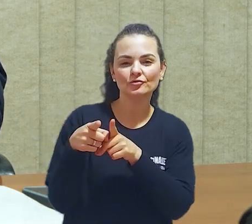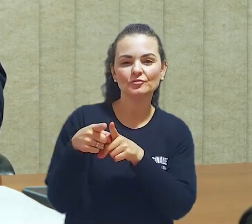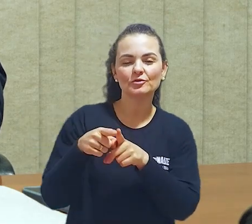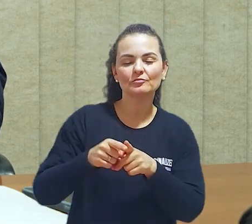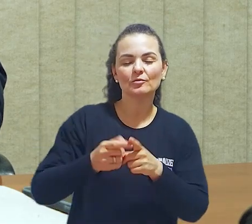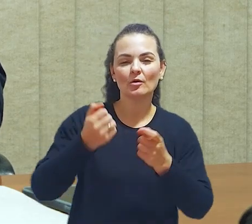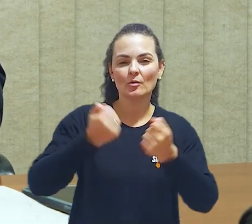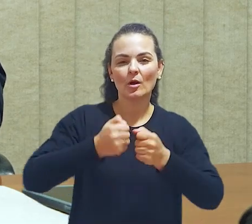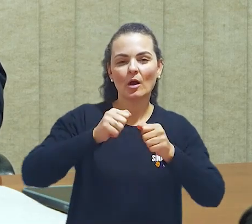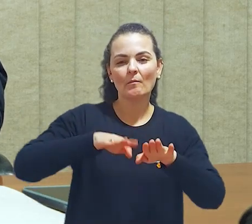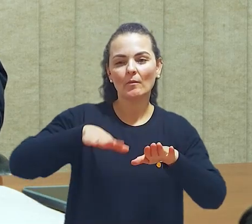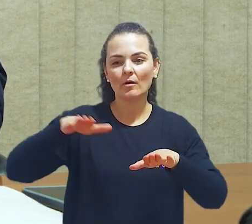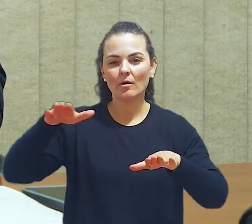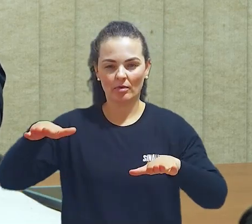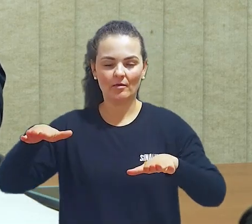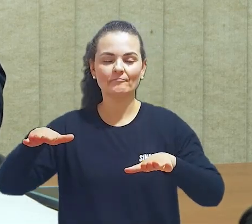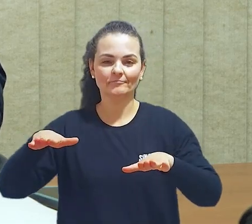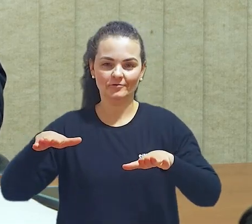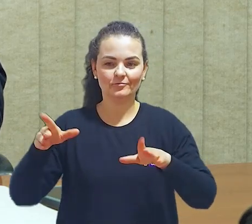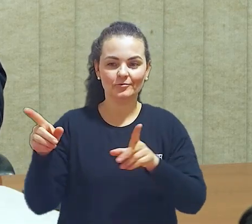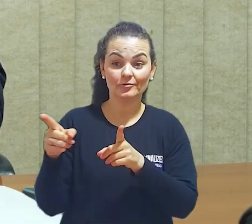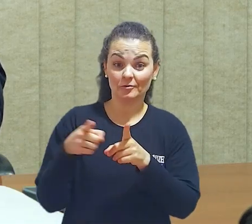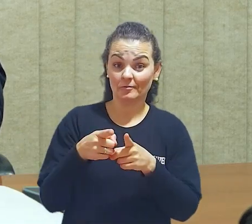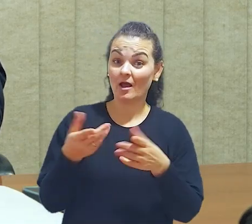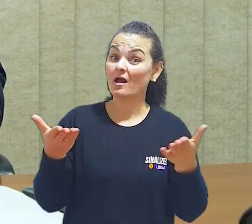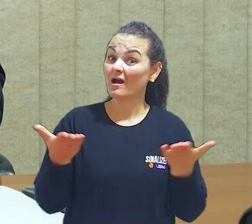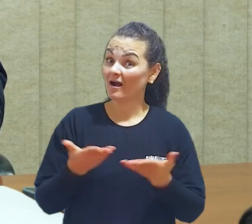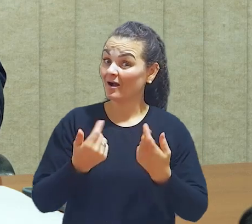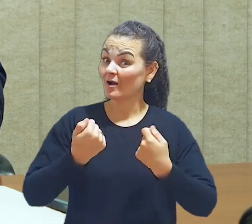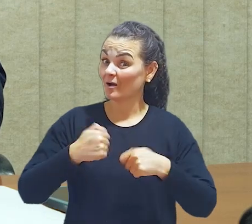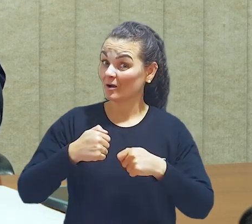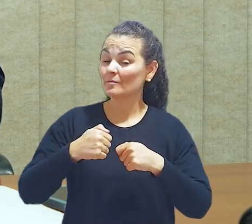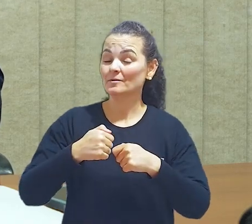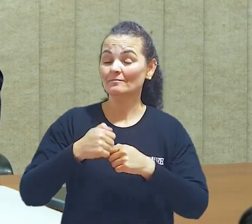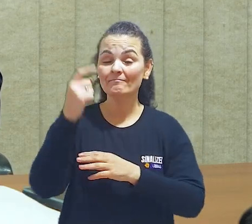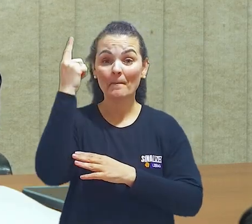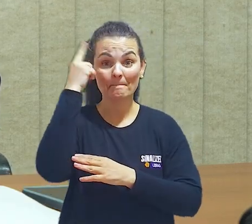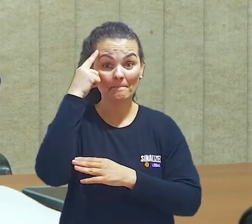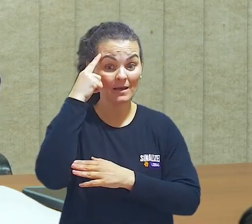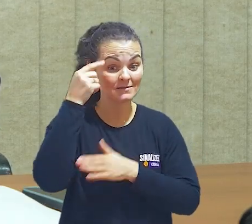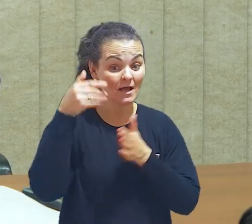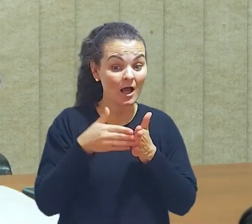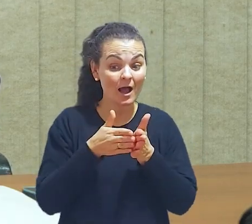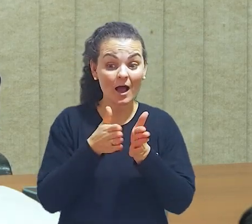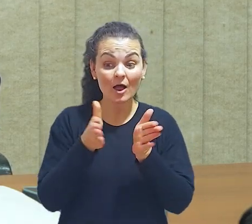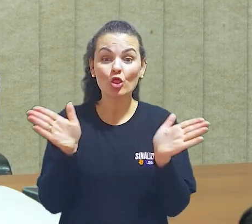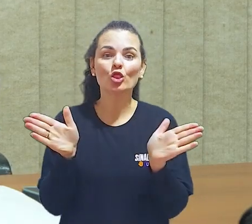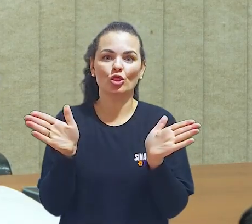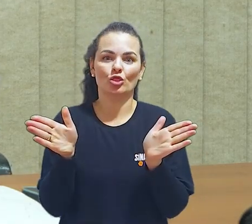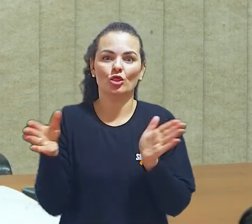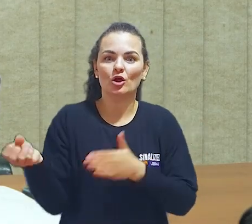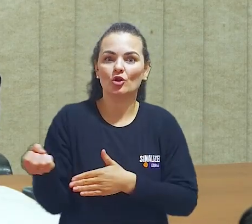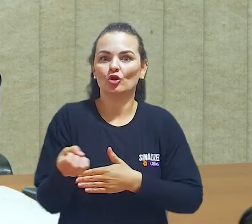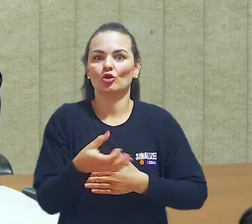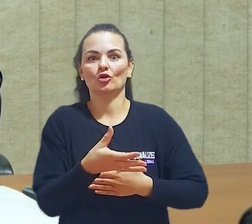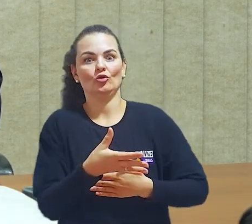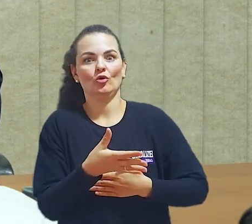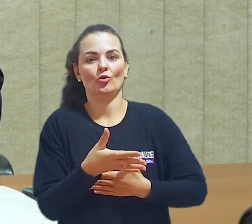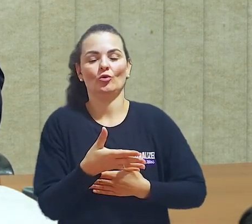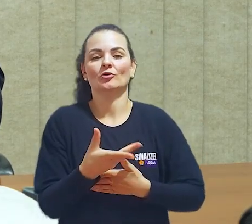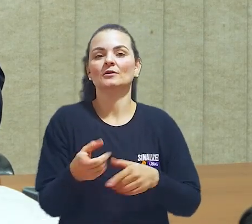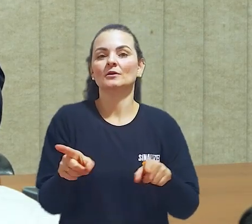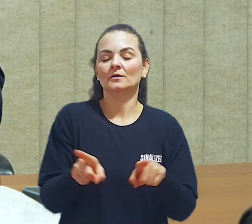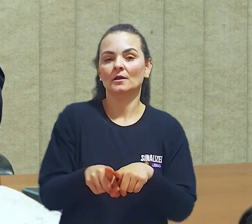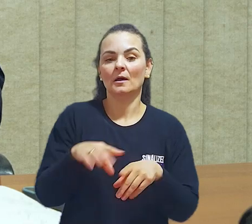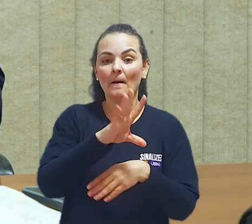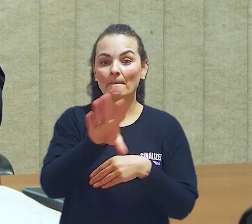ampliando faixas de vias, mas está na hora de se pensar a abertura de novas vias, está na hora de se pensar a implantação